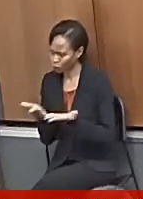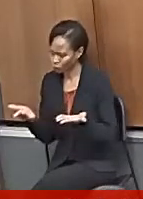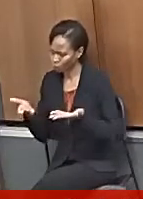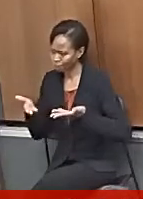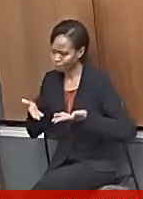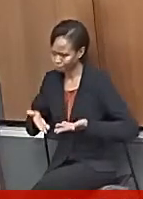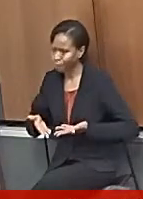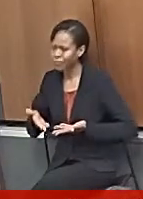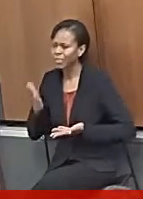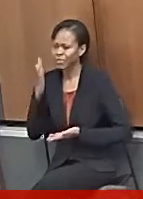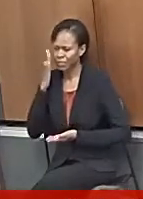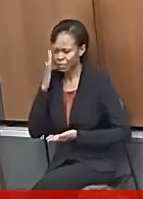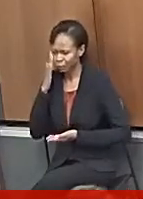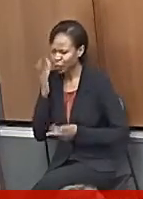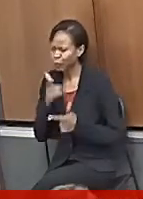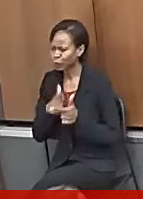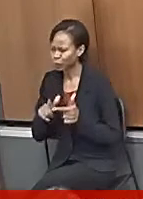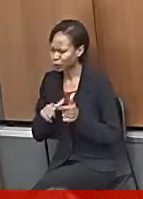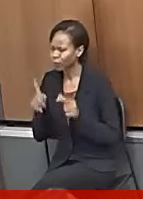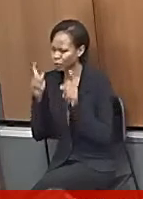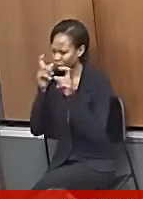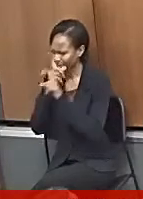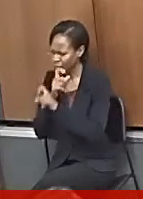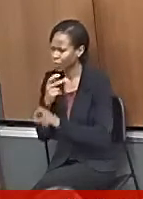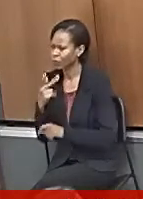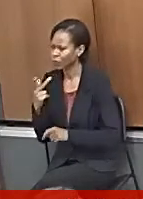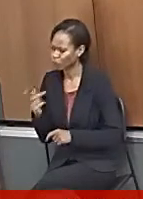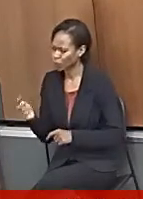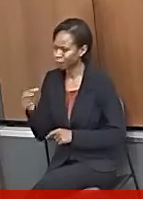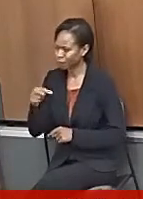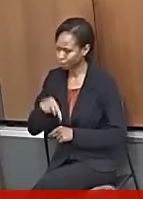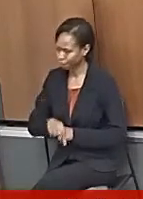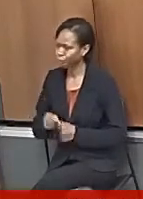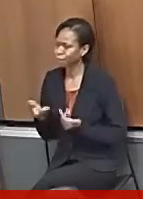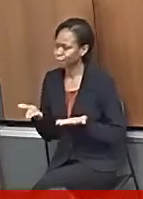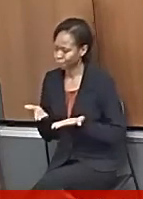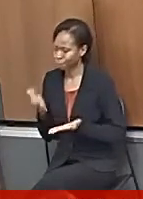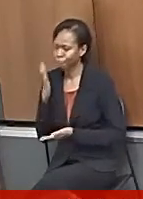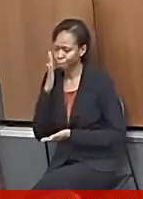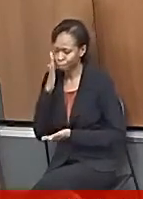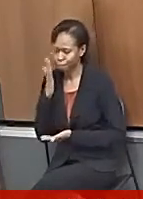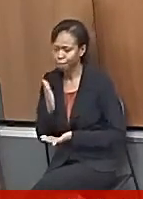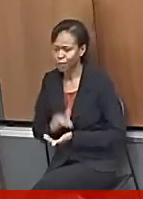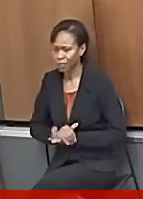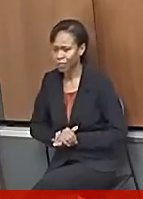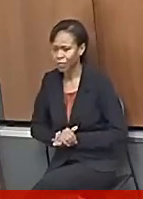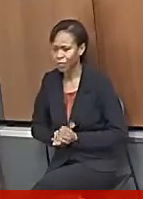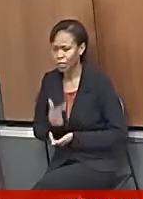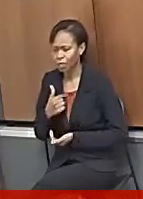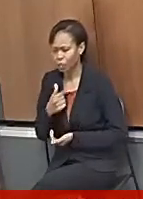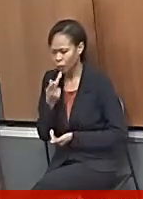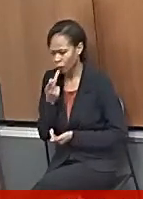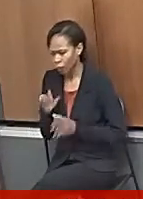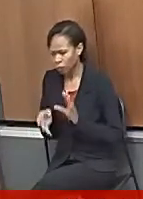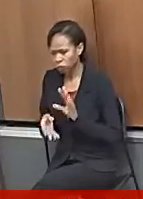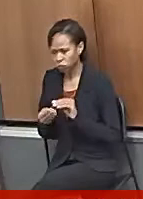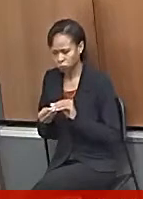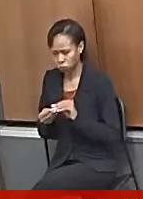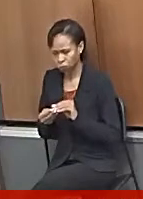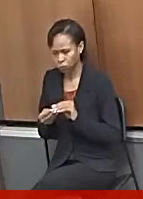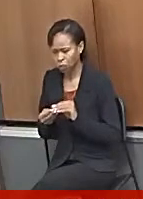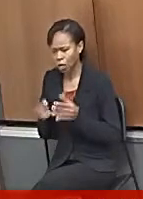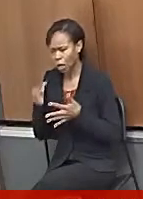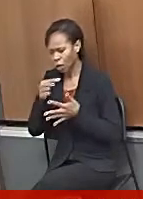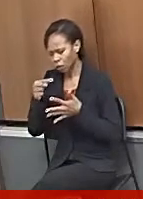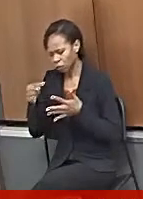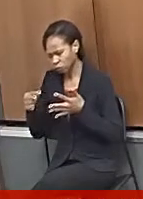sabendo de todas as dificuldades que vocês tiveram para estar aqui presentes eu vou ser breve e vou fazer só